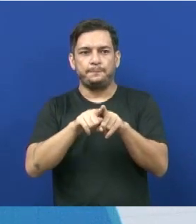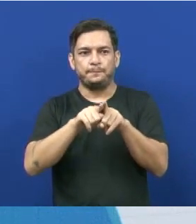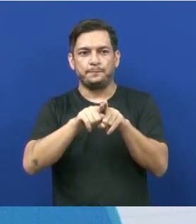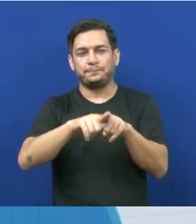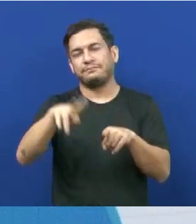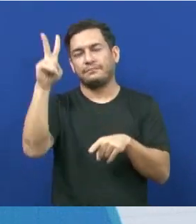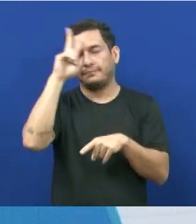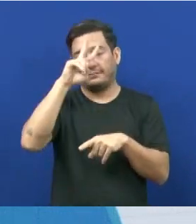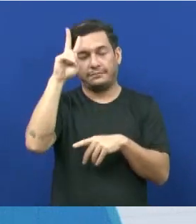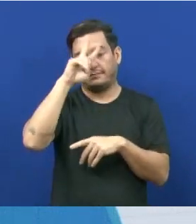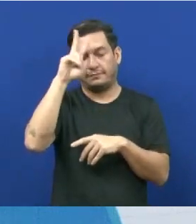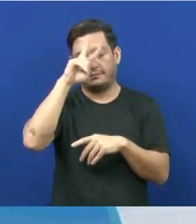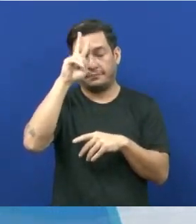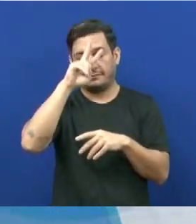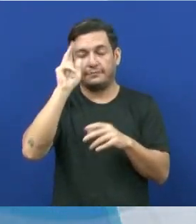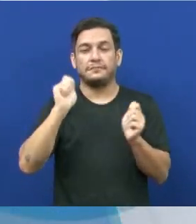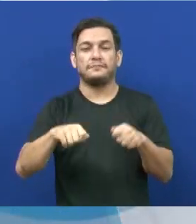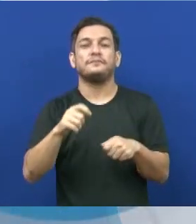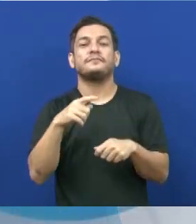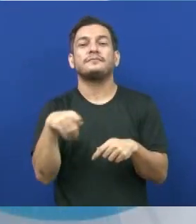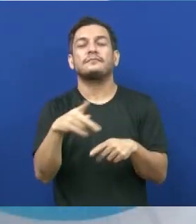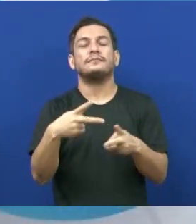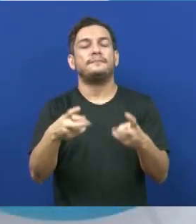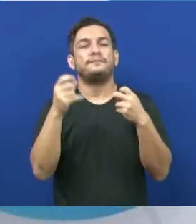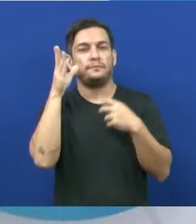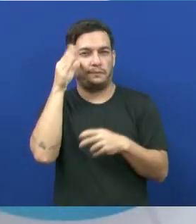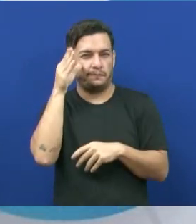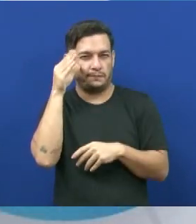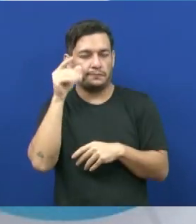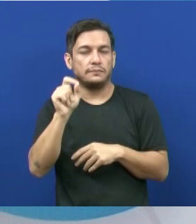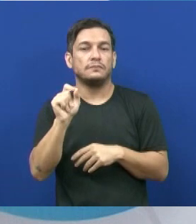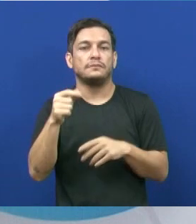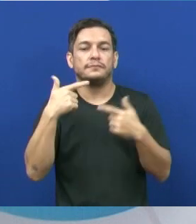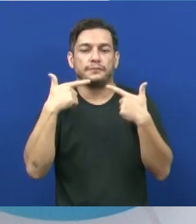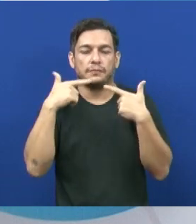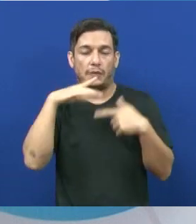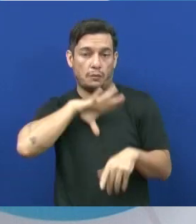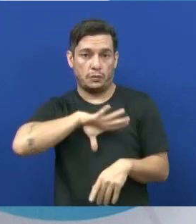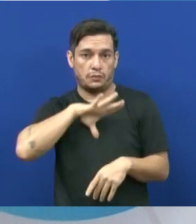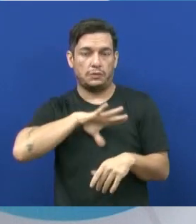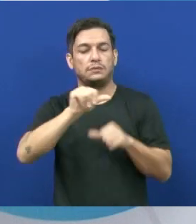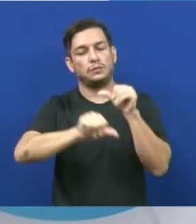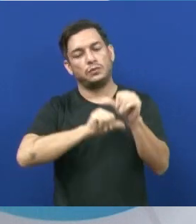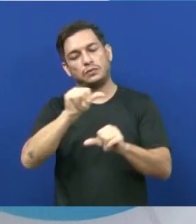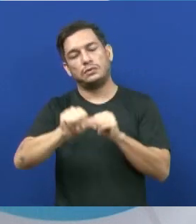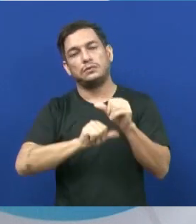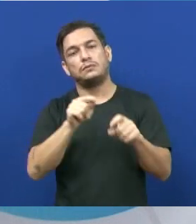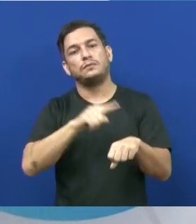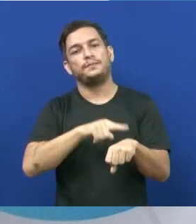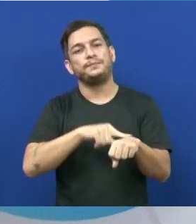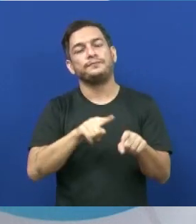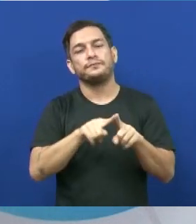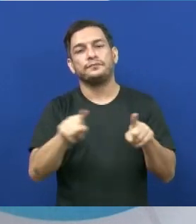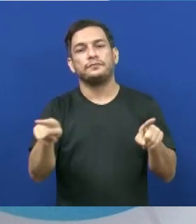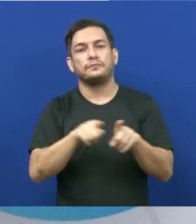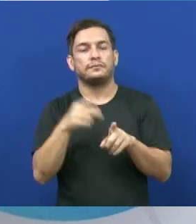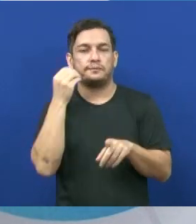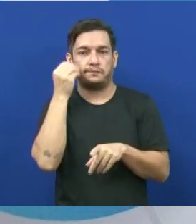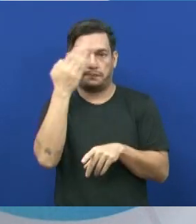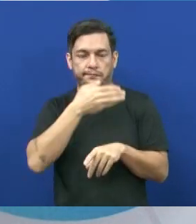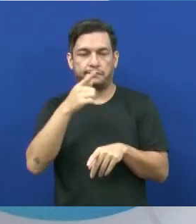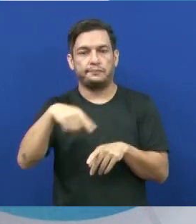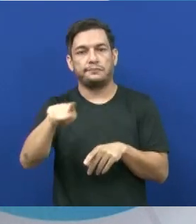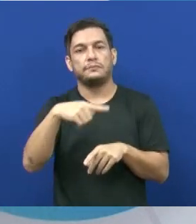históricas o podem perceber uma coisa bem curiosa que a língua portuguesa ela vem mudando ao longo do tempo e a prova para